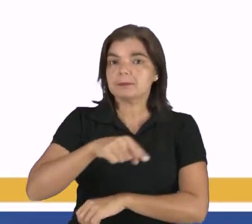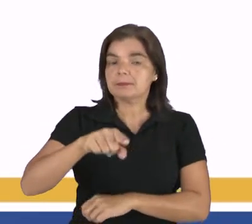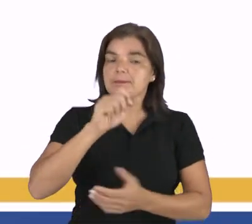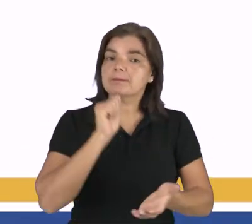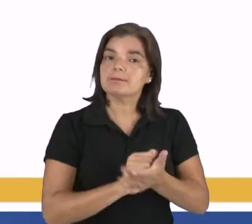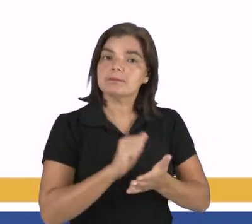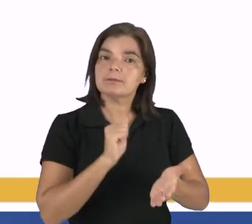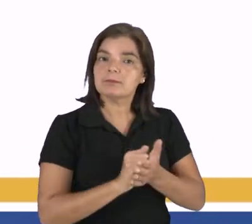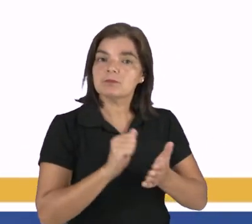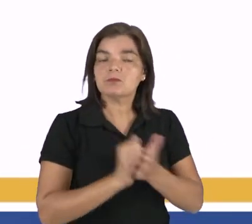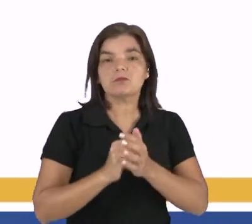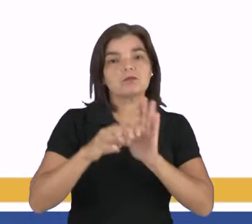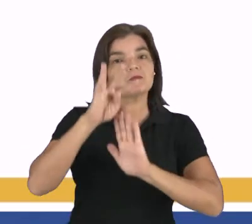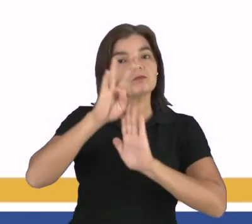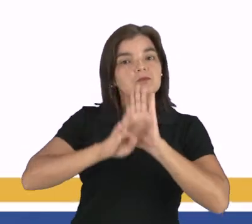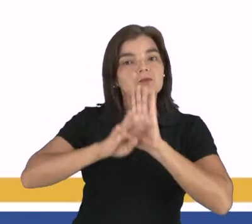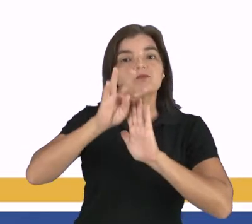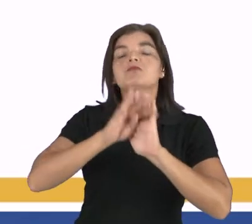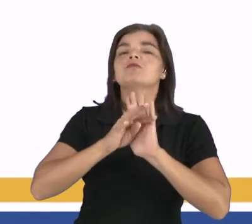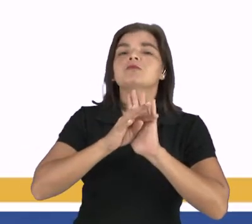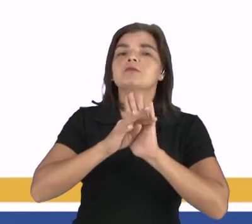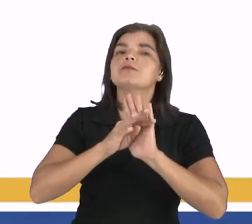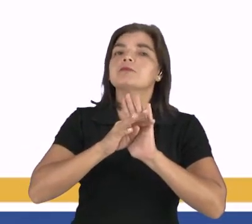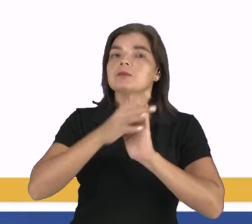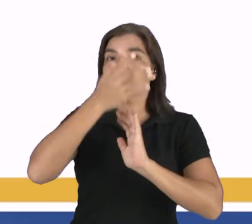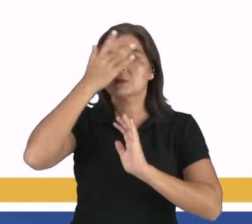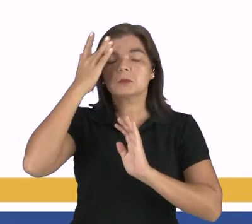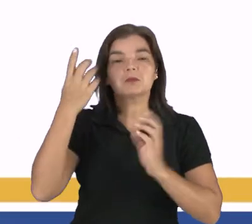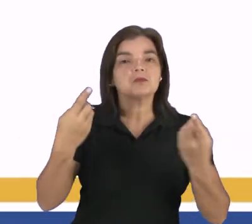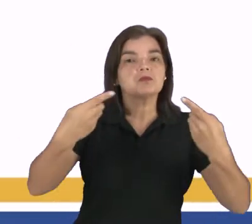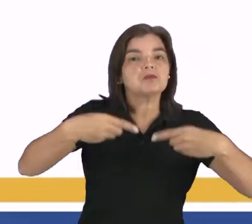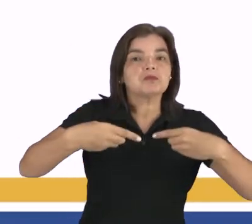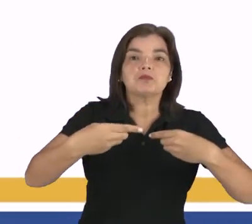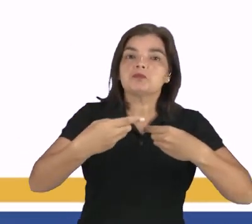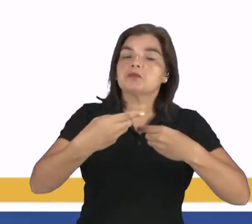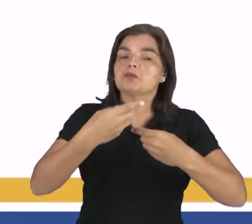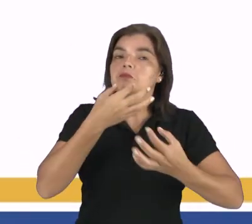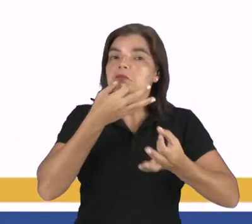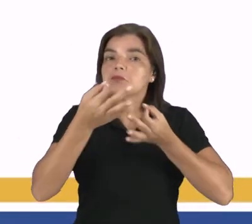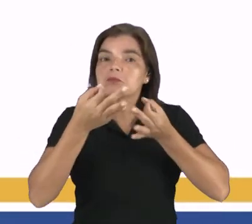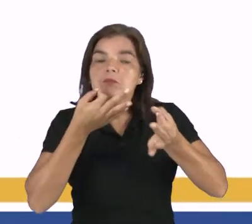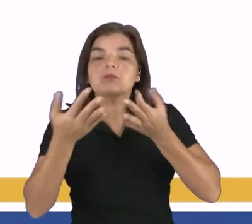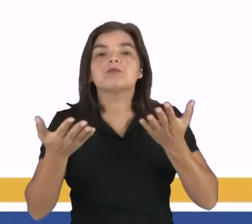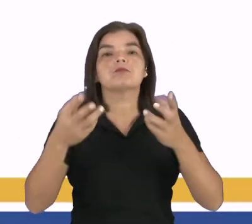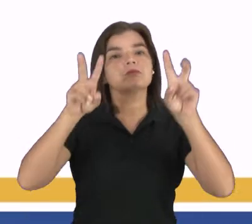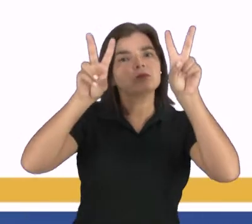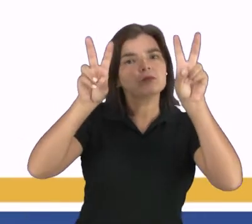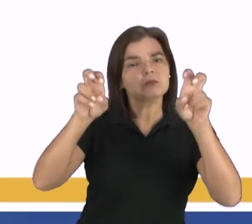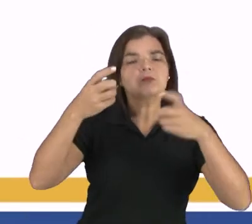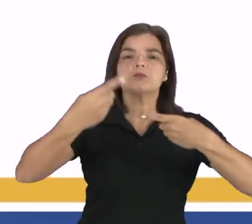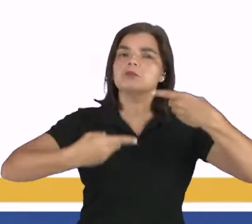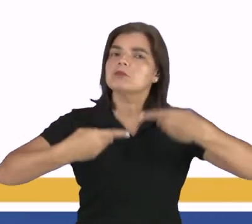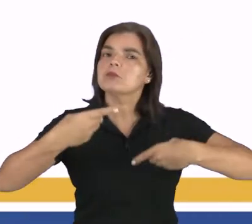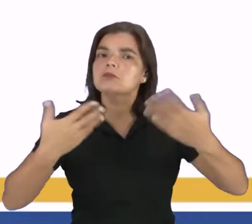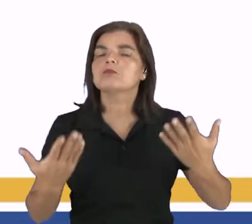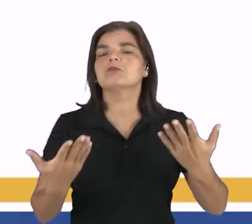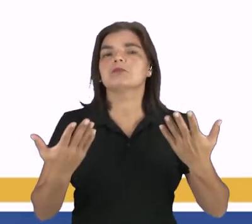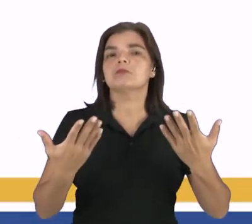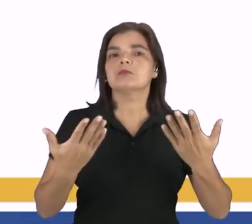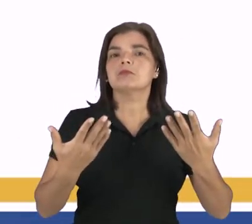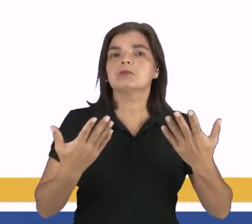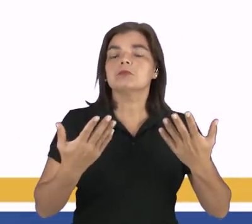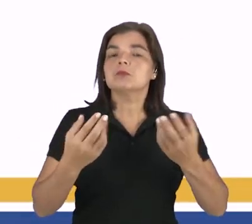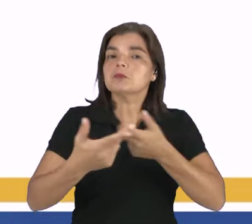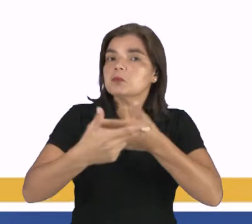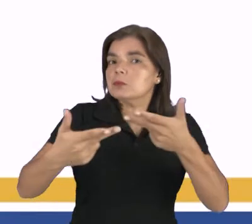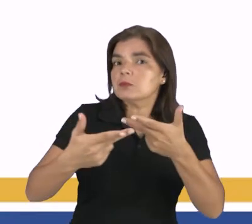você escreve sobre textos e que é contra algum argumento de algum tema polêmico ou algum